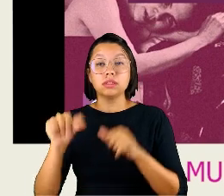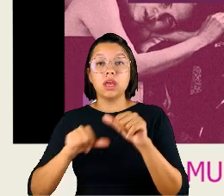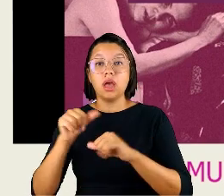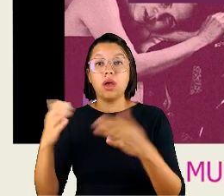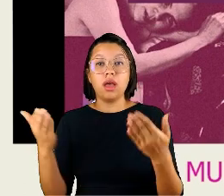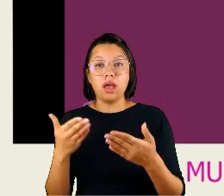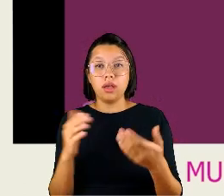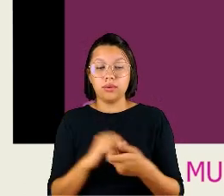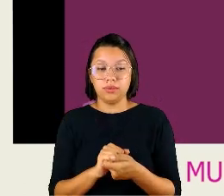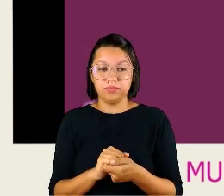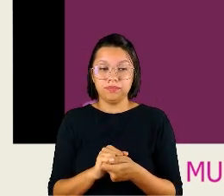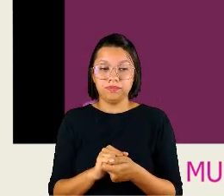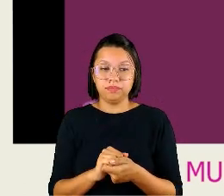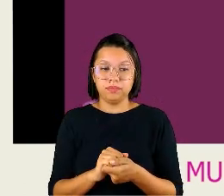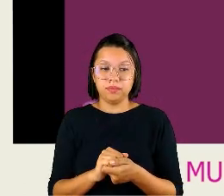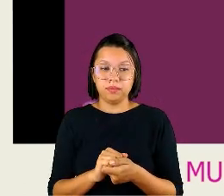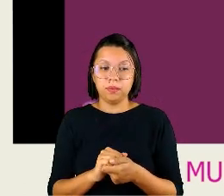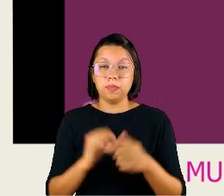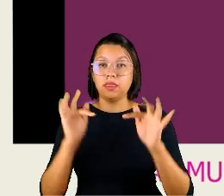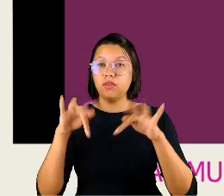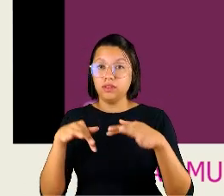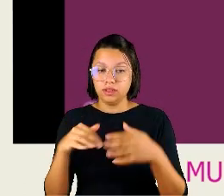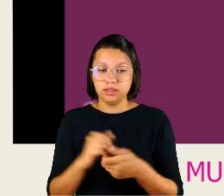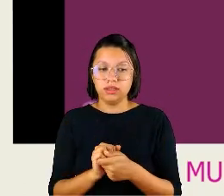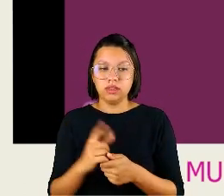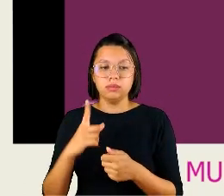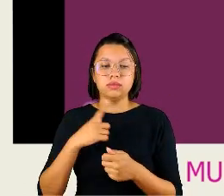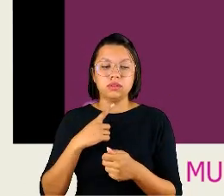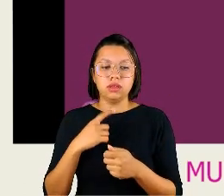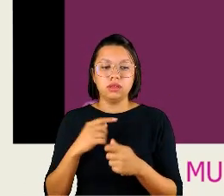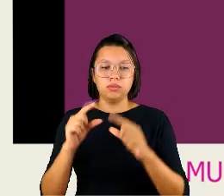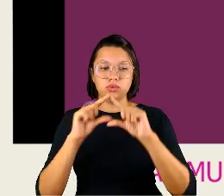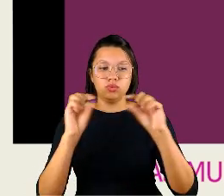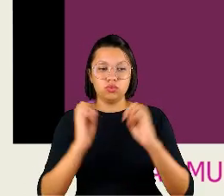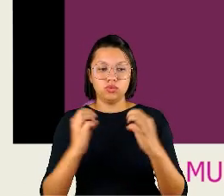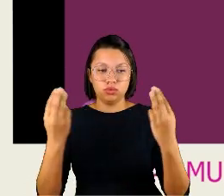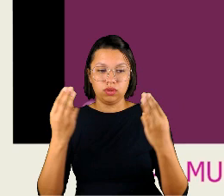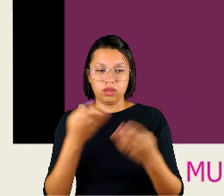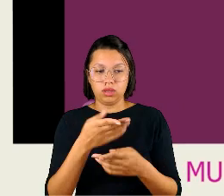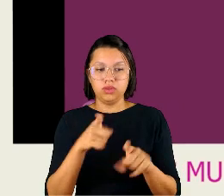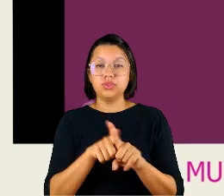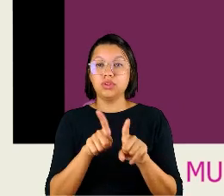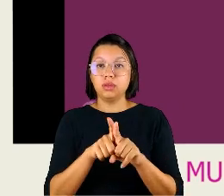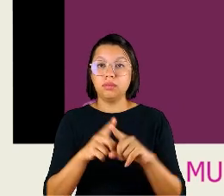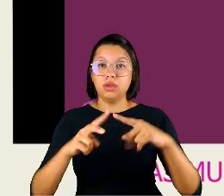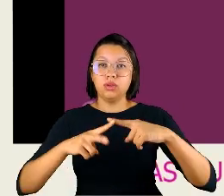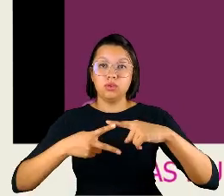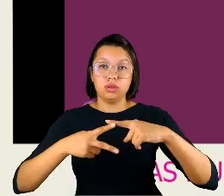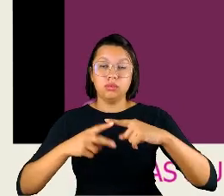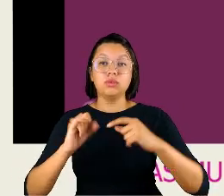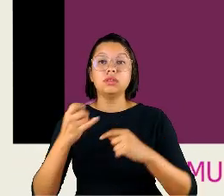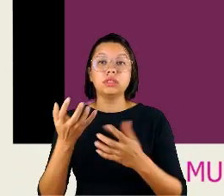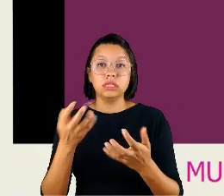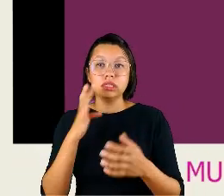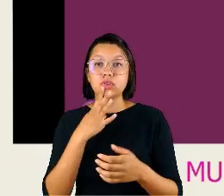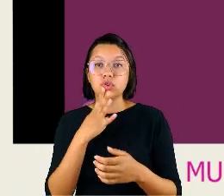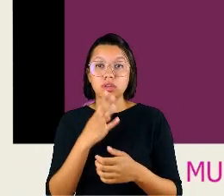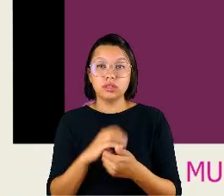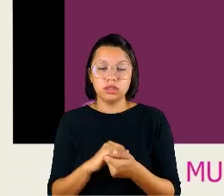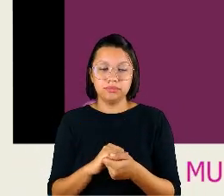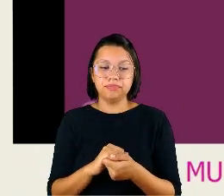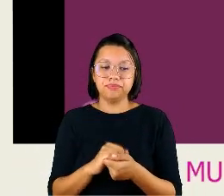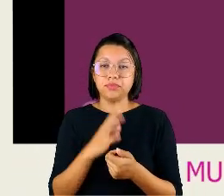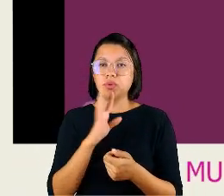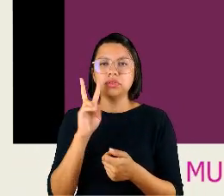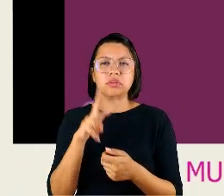agora. E aí, encerrando, aqui eu deixo o site também do laboratório, caso vocês queiram conhecer, enfim,